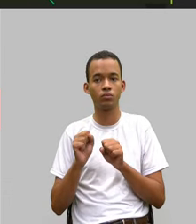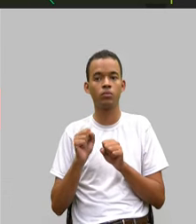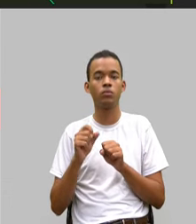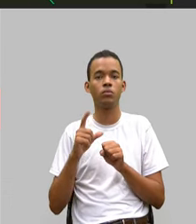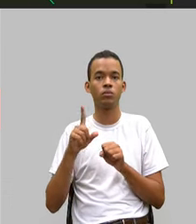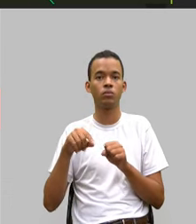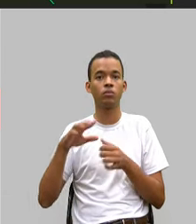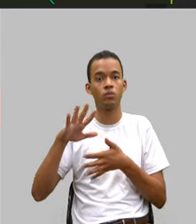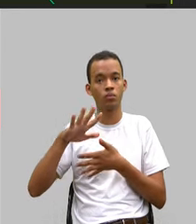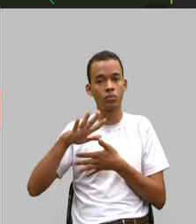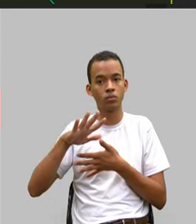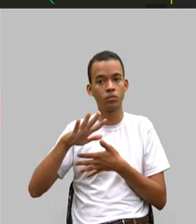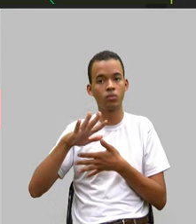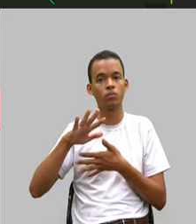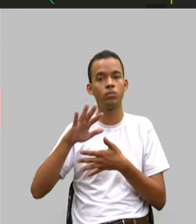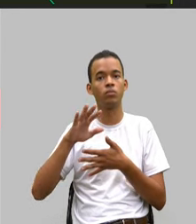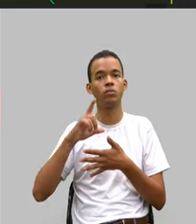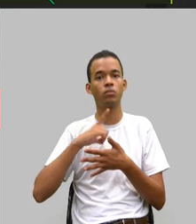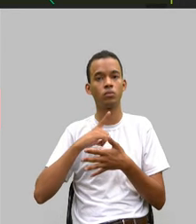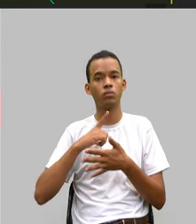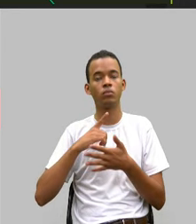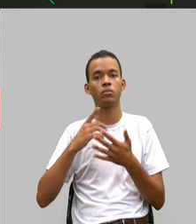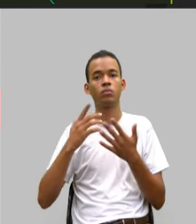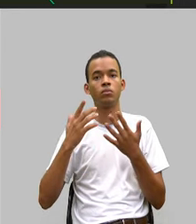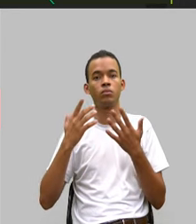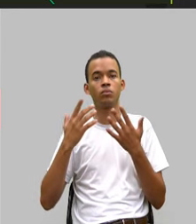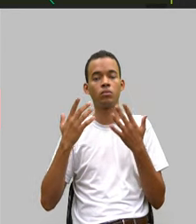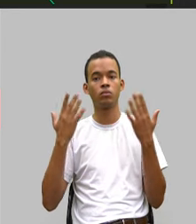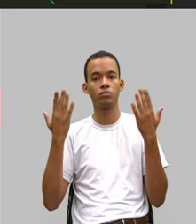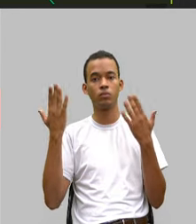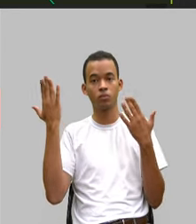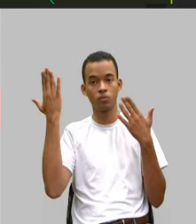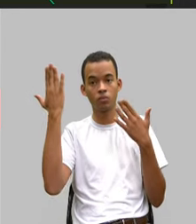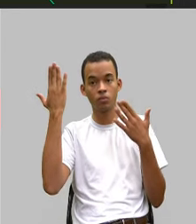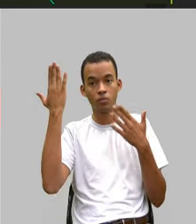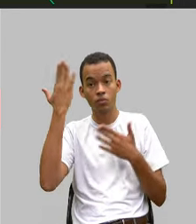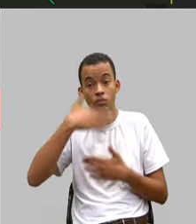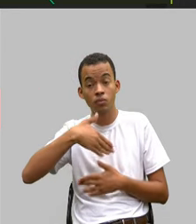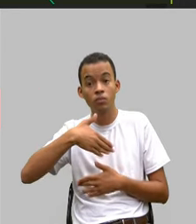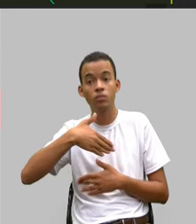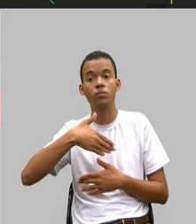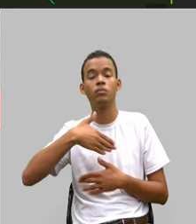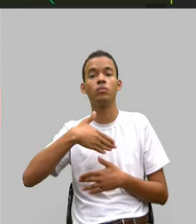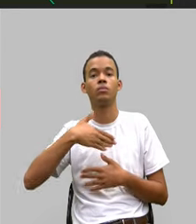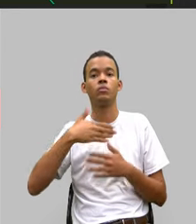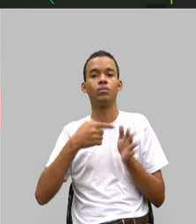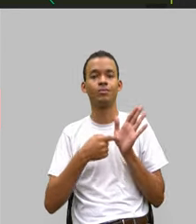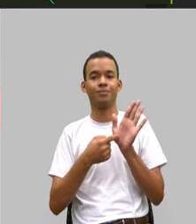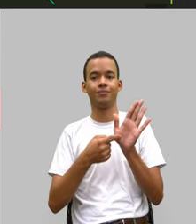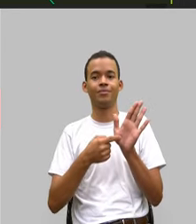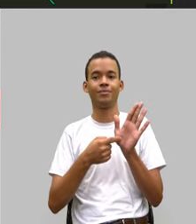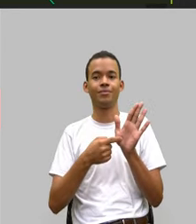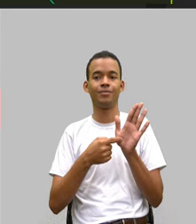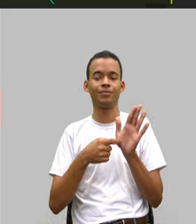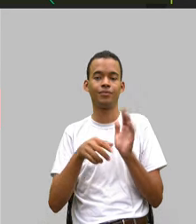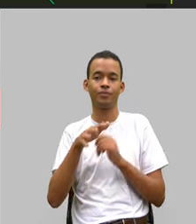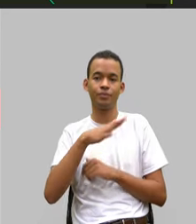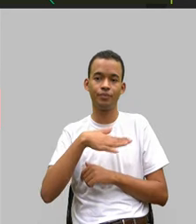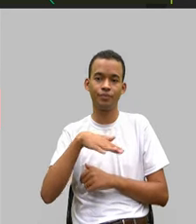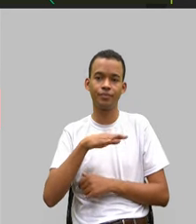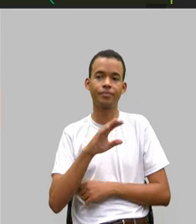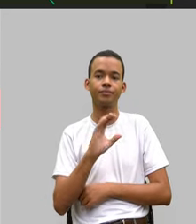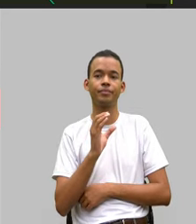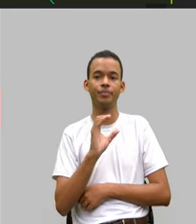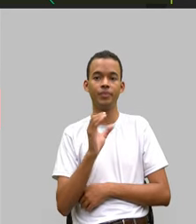científicas e eu vou explicar um pouco como que foi construído esse mapa para que a gente venha a entender onde